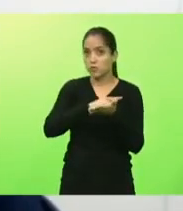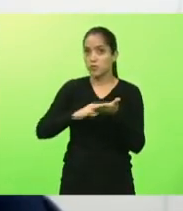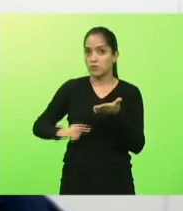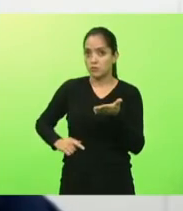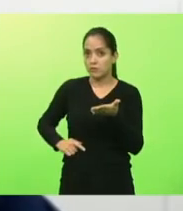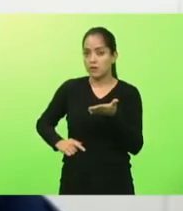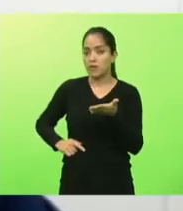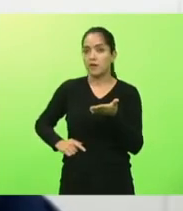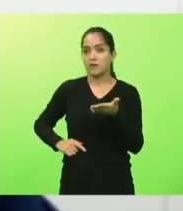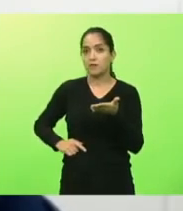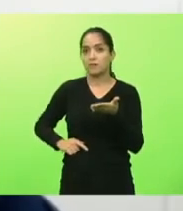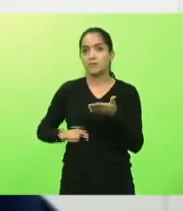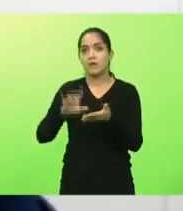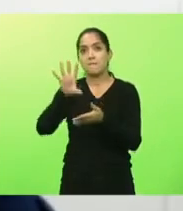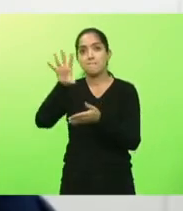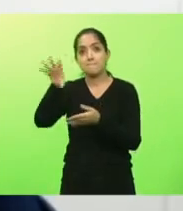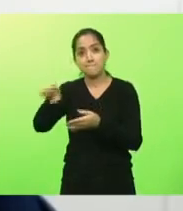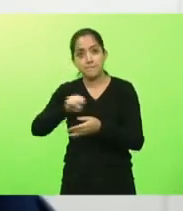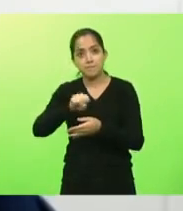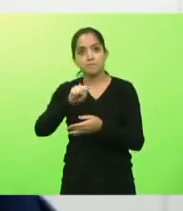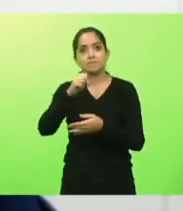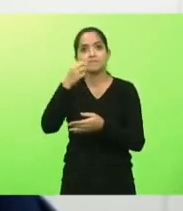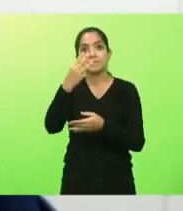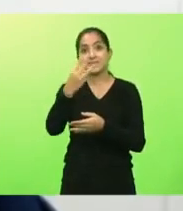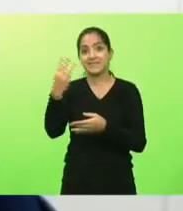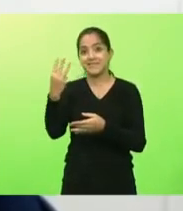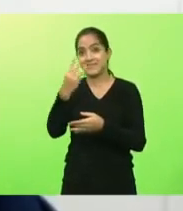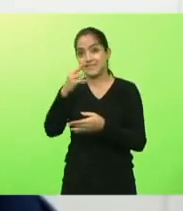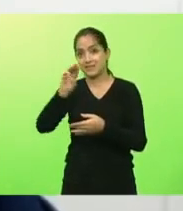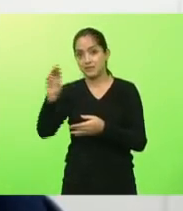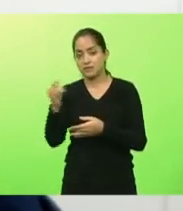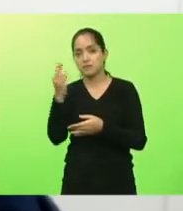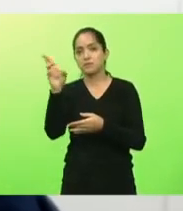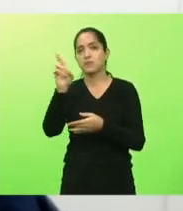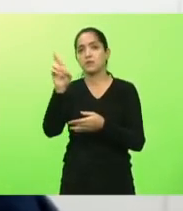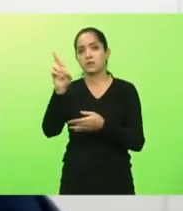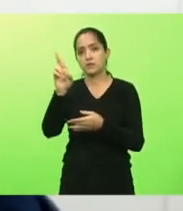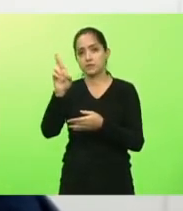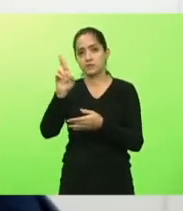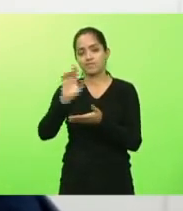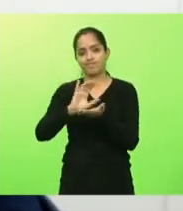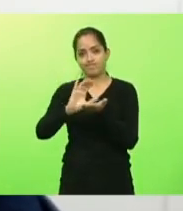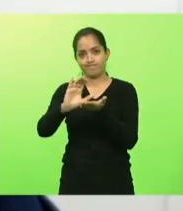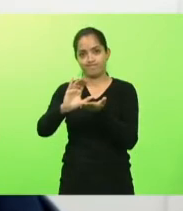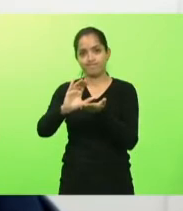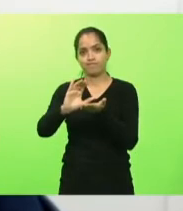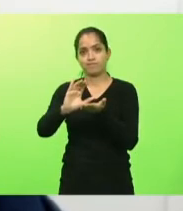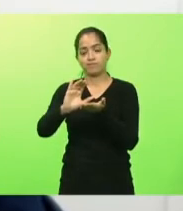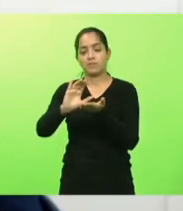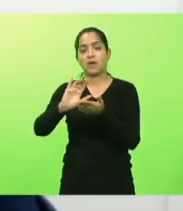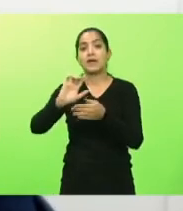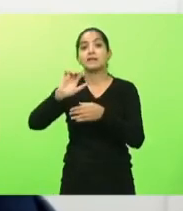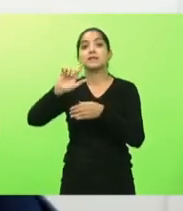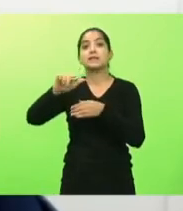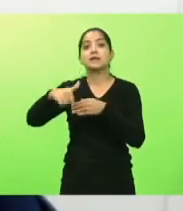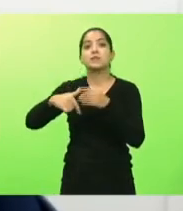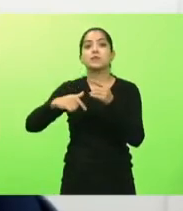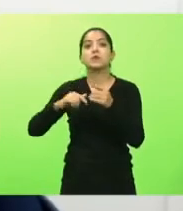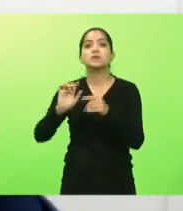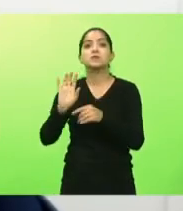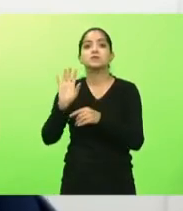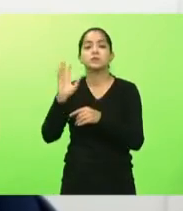tiraram 33 milhões da população de Santa Catarina. E depois disso, o que que houve? O